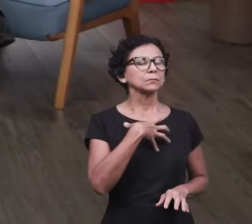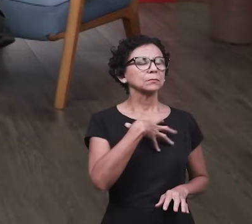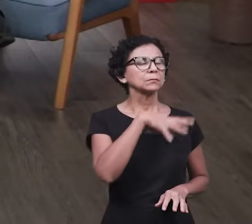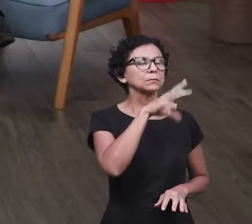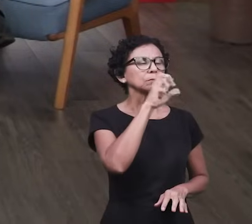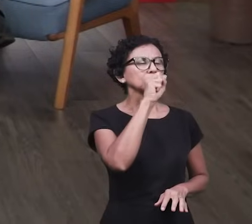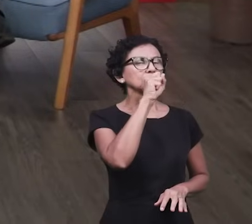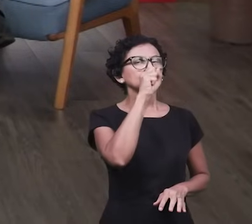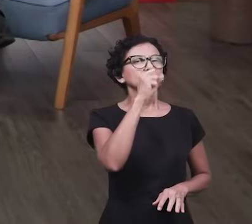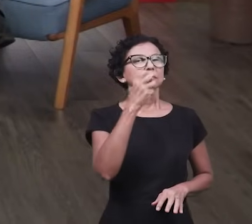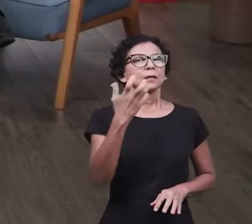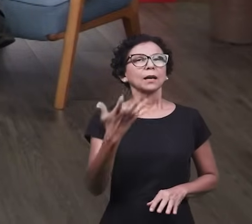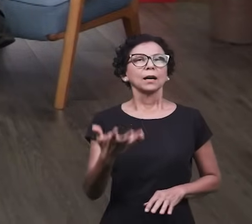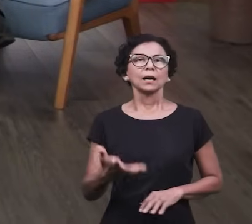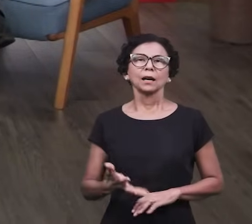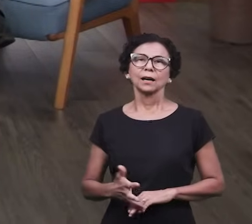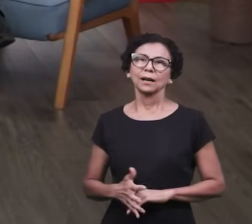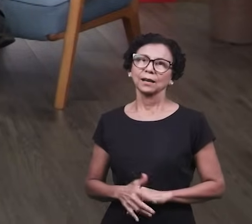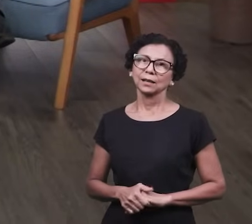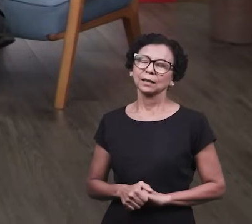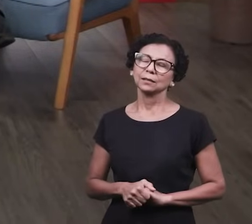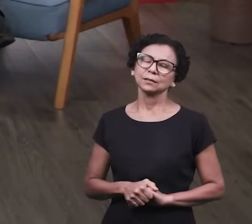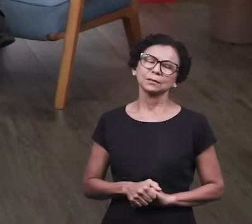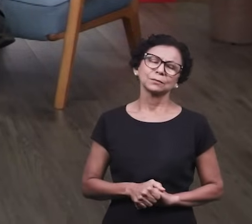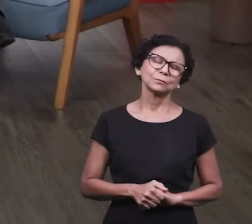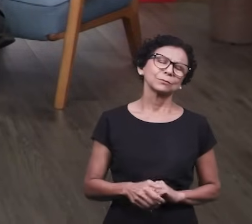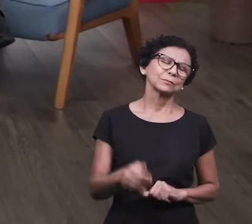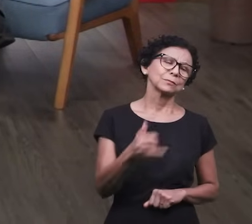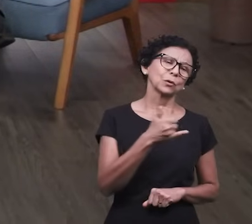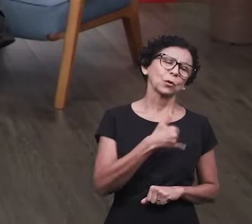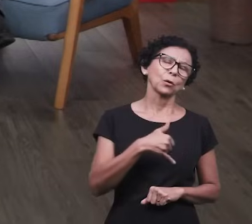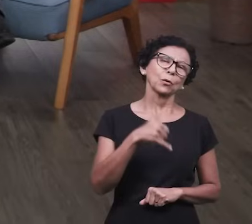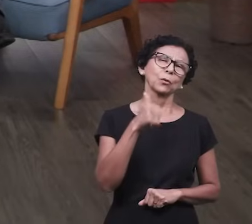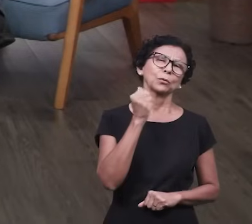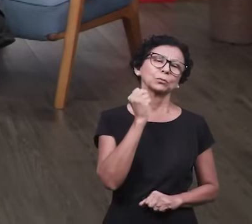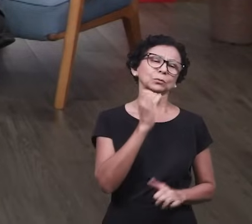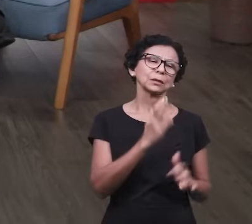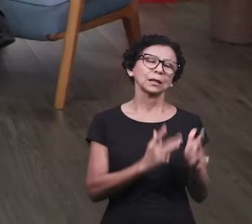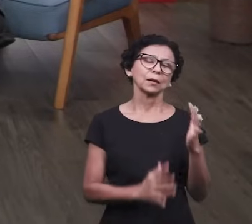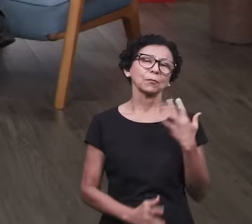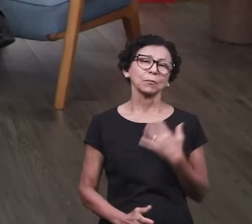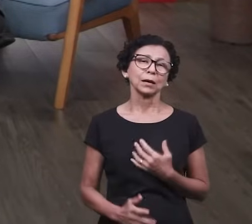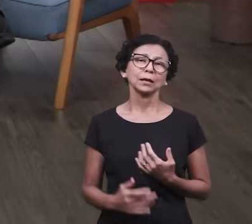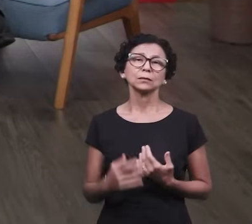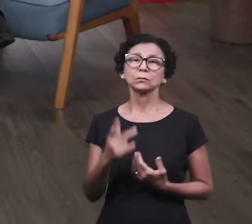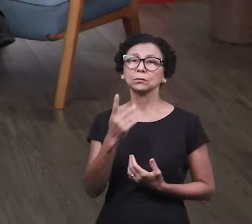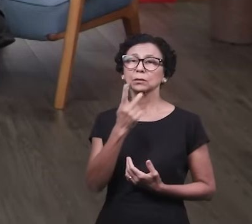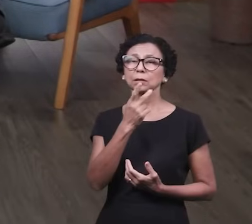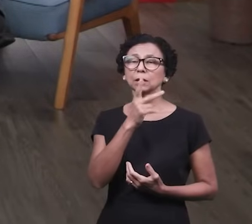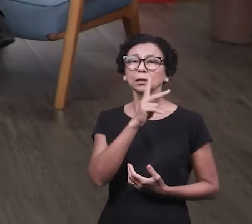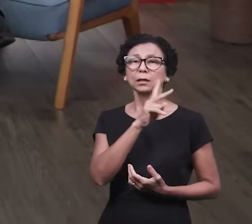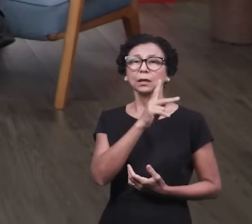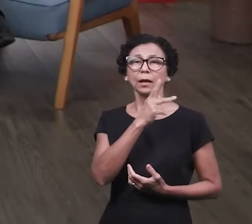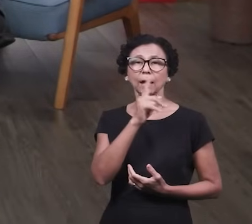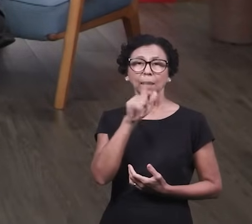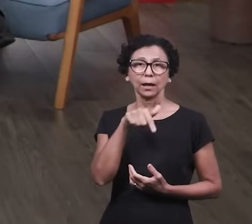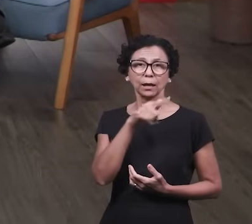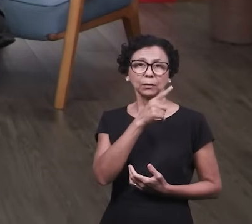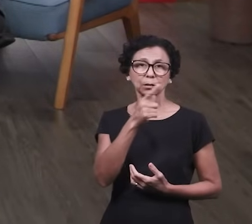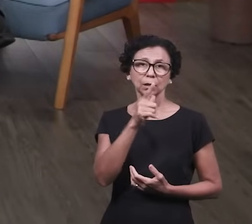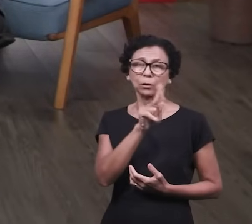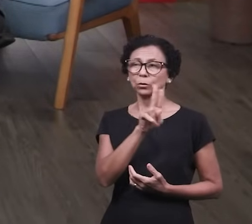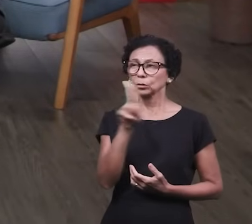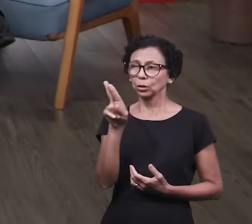E chega a dizer: unguento derramado é o teu nome. Eu vou só fazer aqui trazer